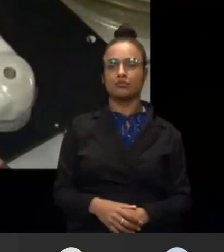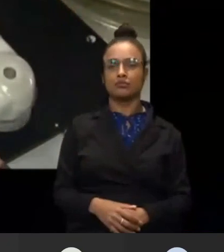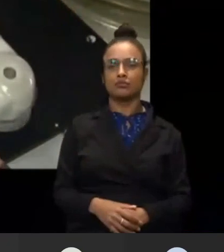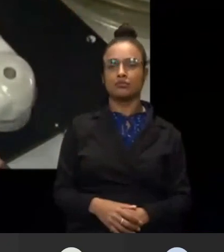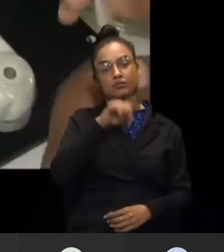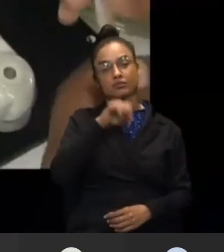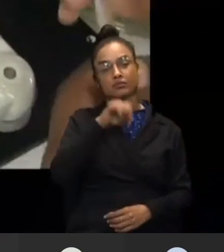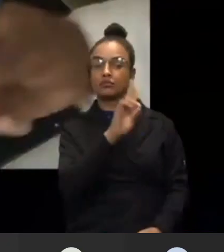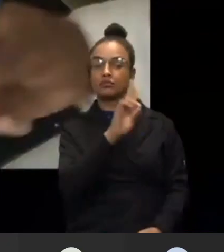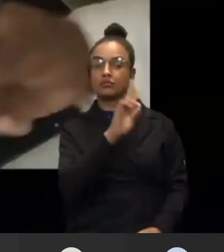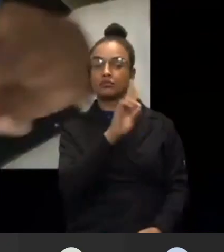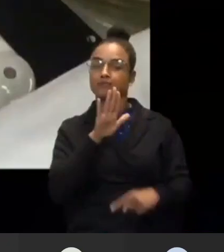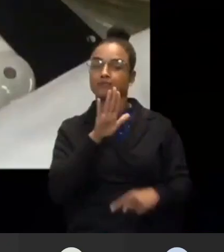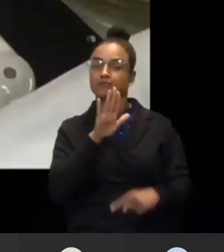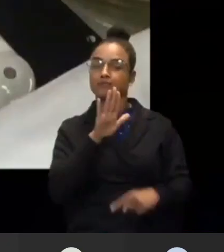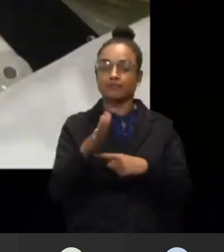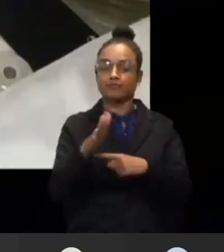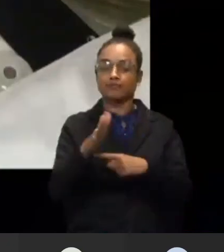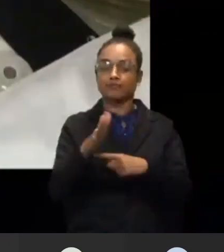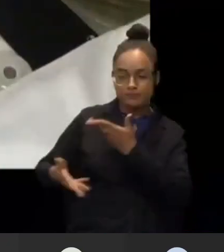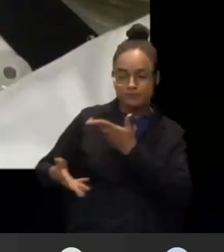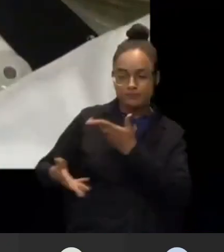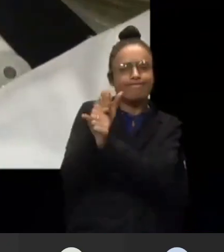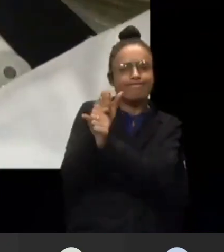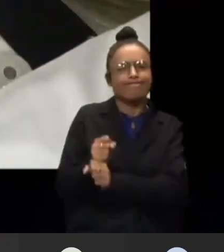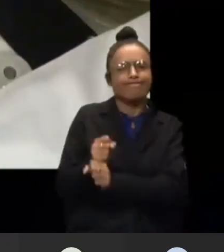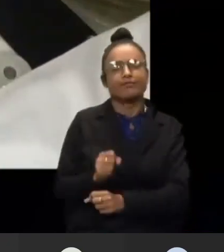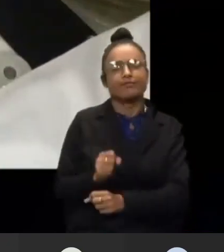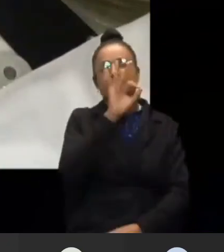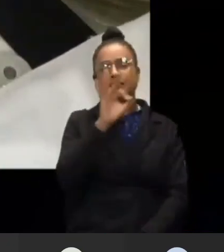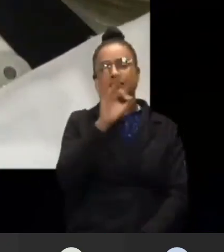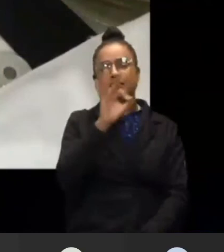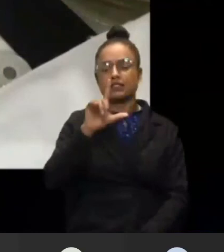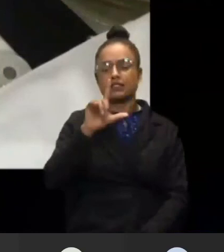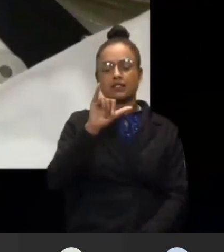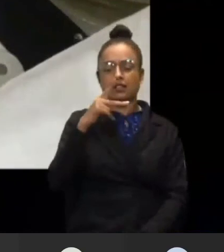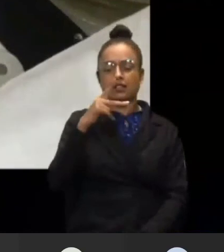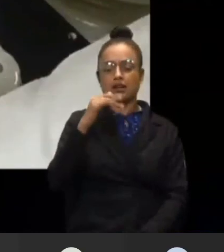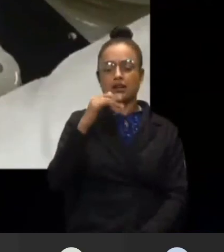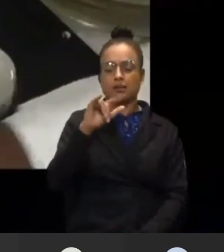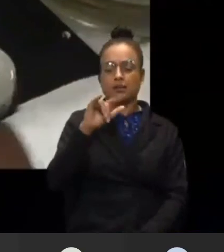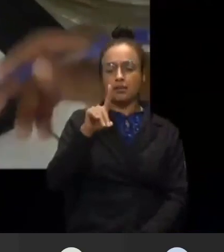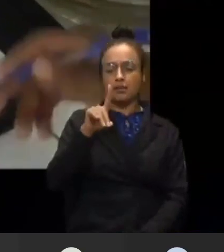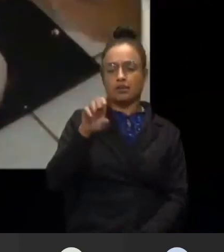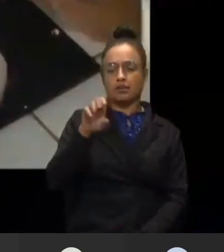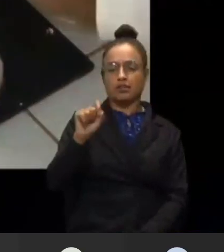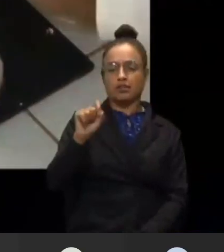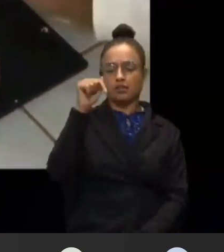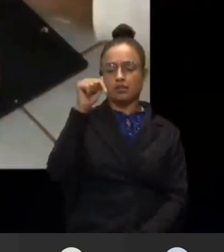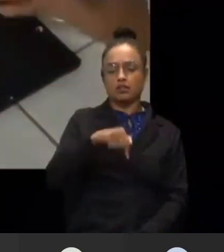porque esse valor depois vai nos auxiliar para calcular a porcentagem de lipídio na amostra.